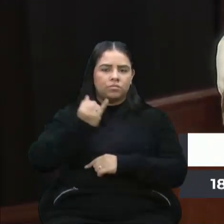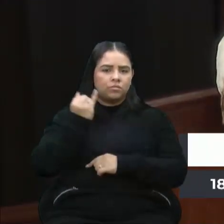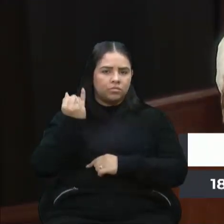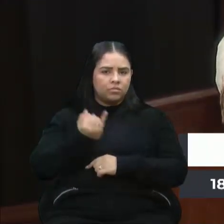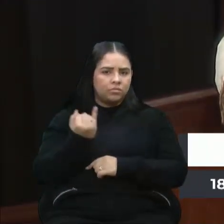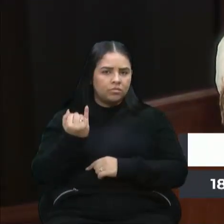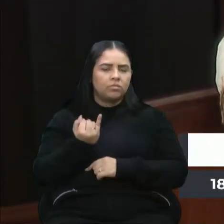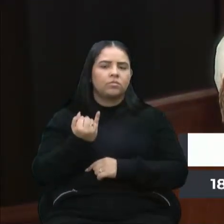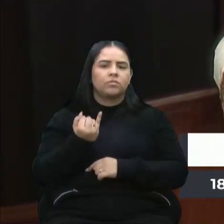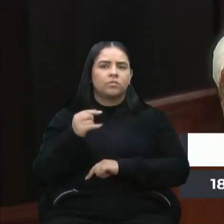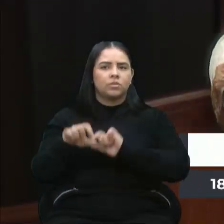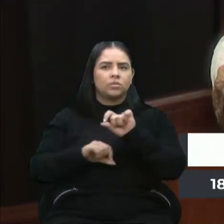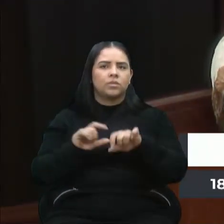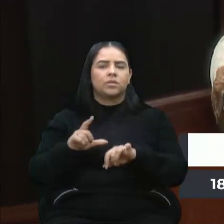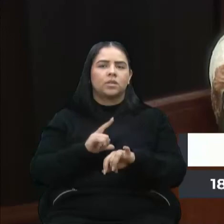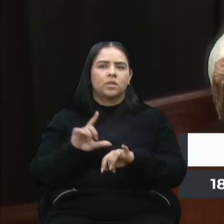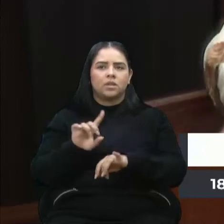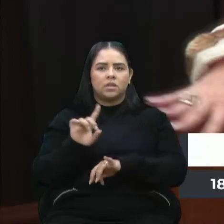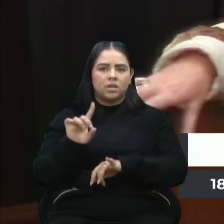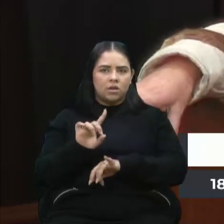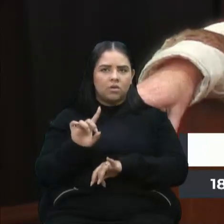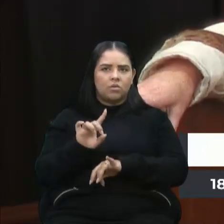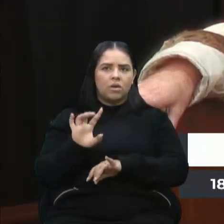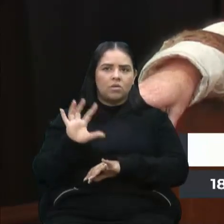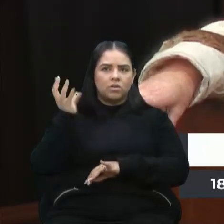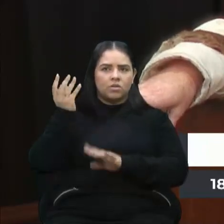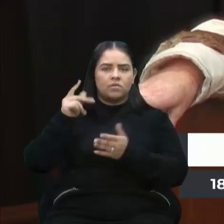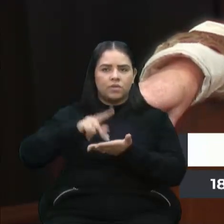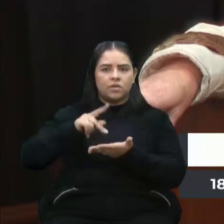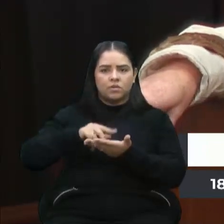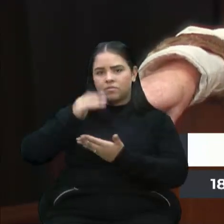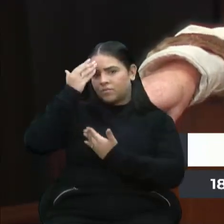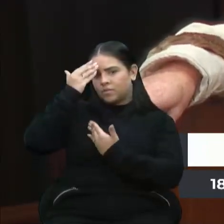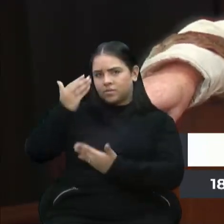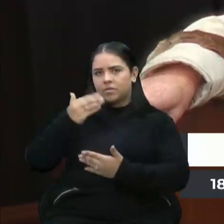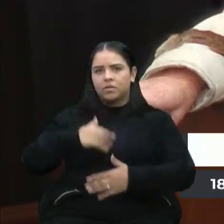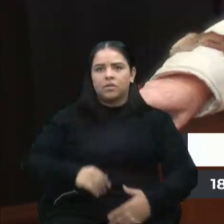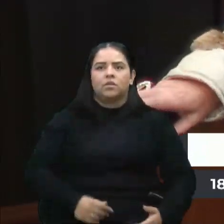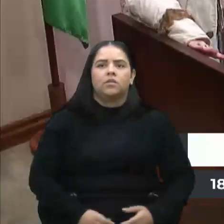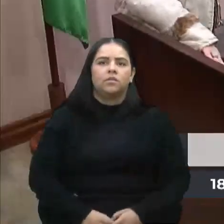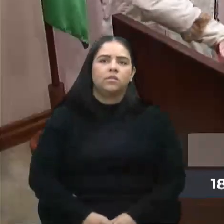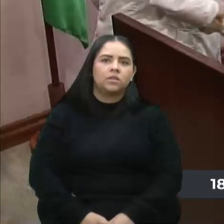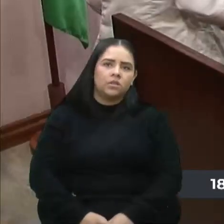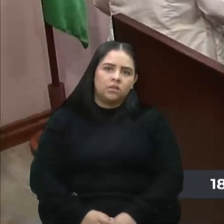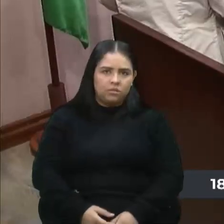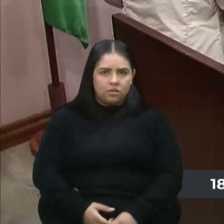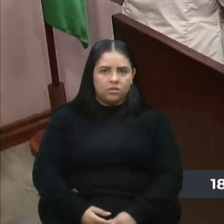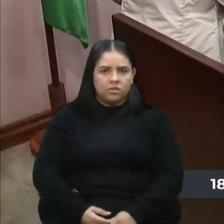de que essa medida provisória não seja efetivada. Muito obrigada. Obrigada, vereadora Rose.